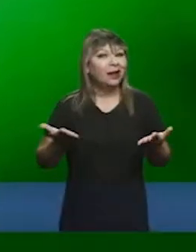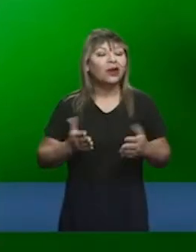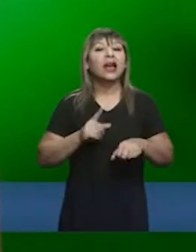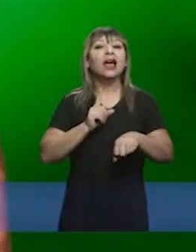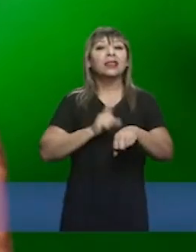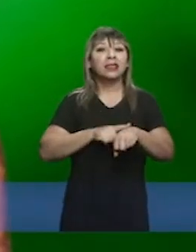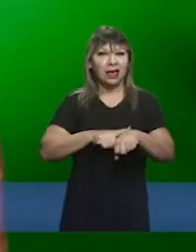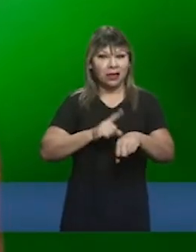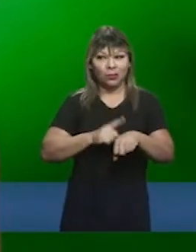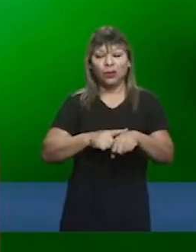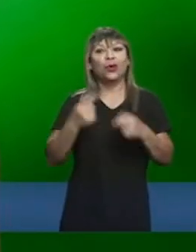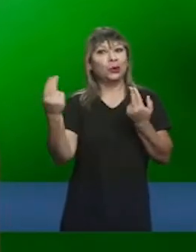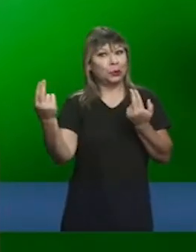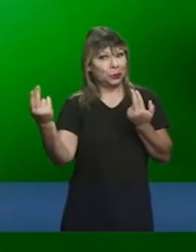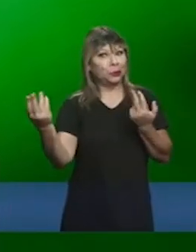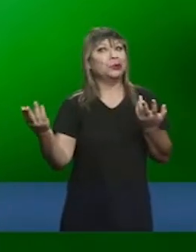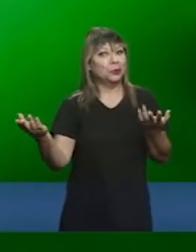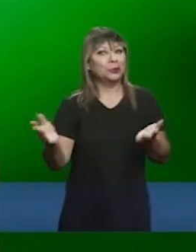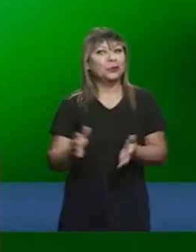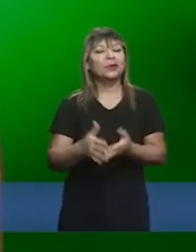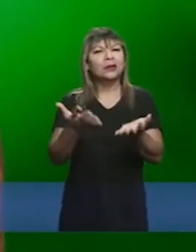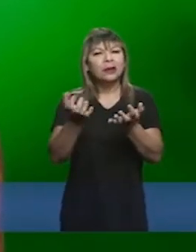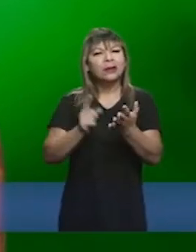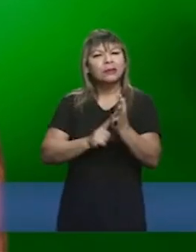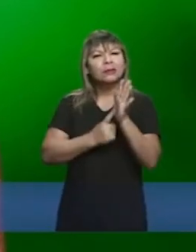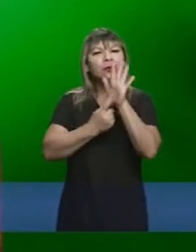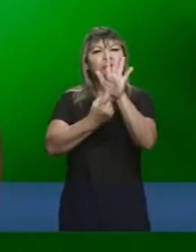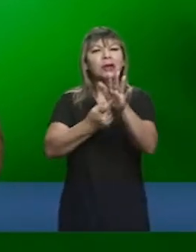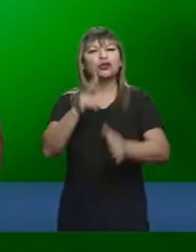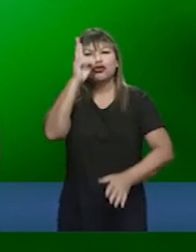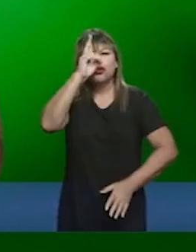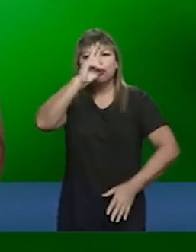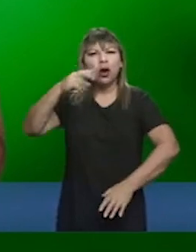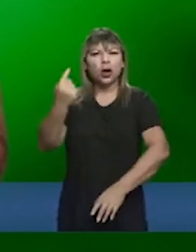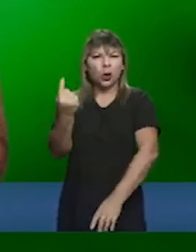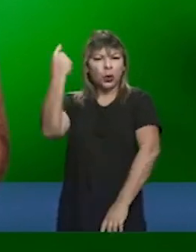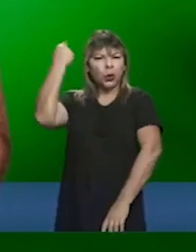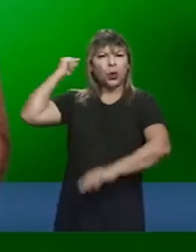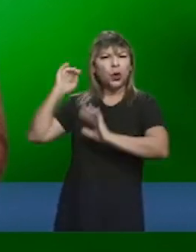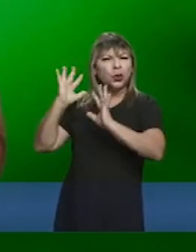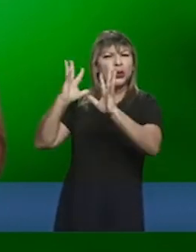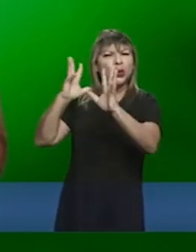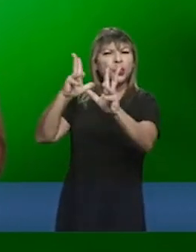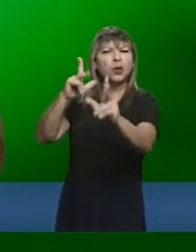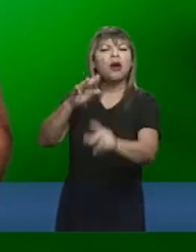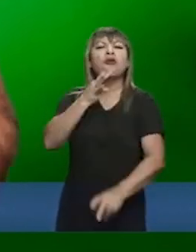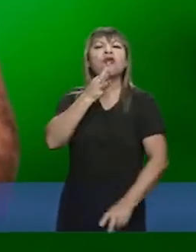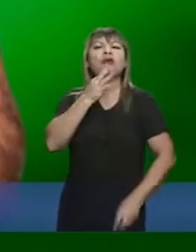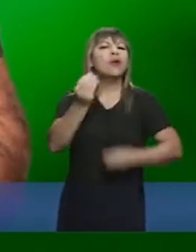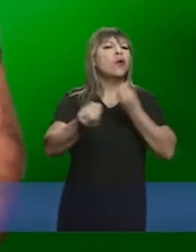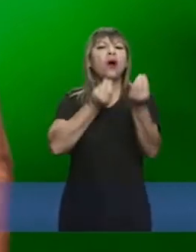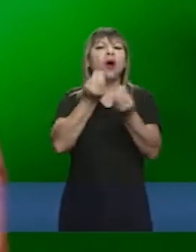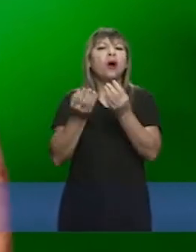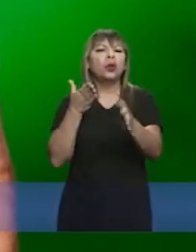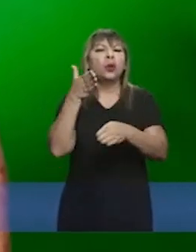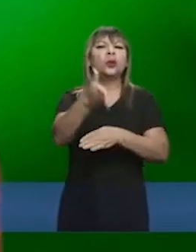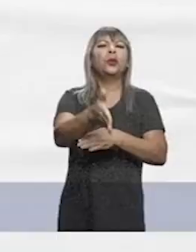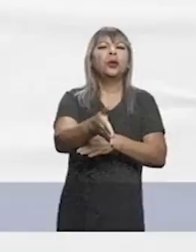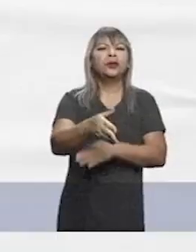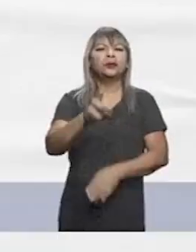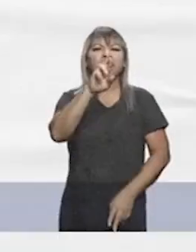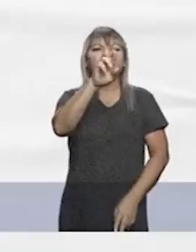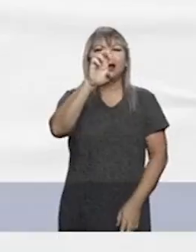agora que temos tempo igual do candidato do governador, quero mostrar a minha história, para que todos saibam como chegamos até